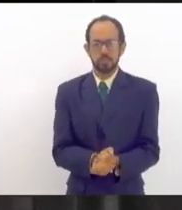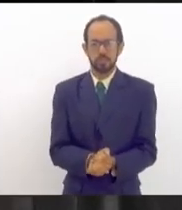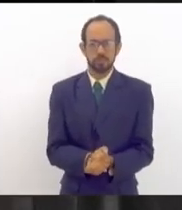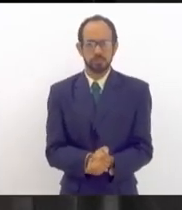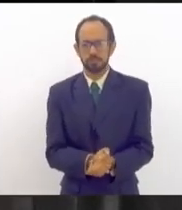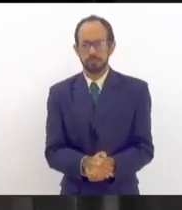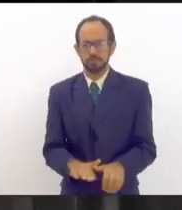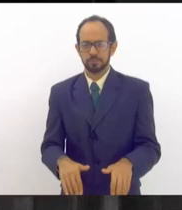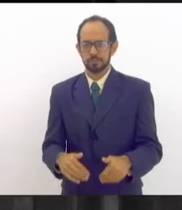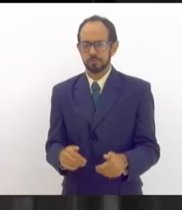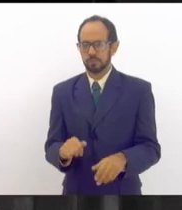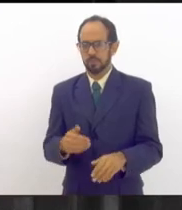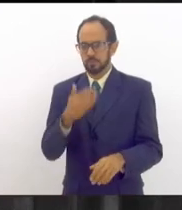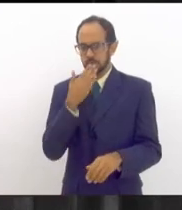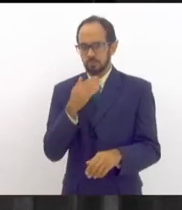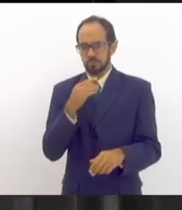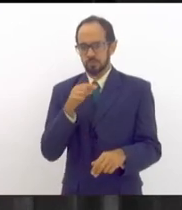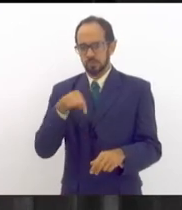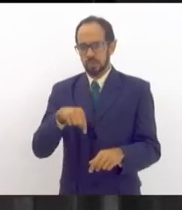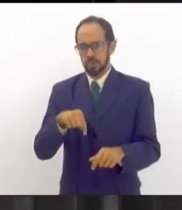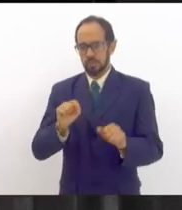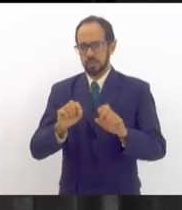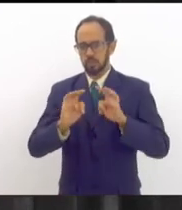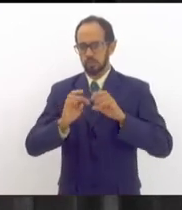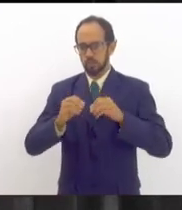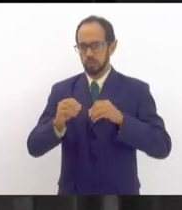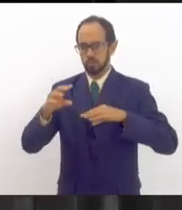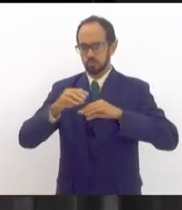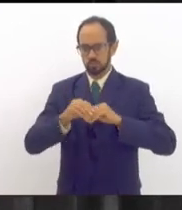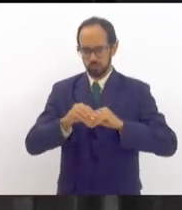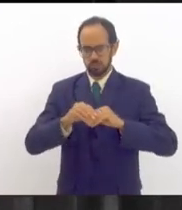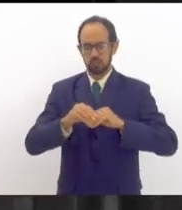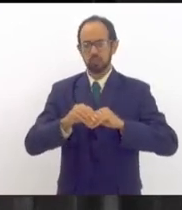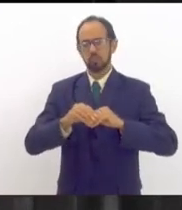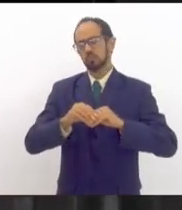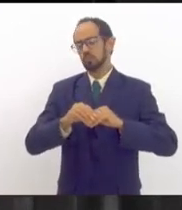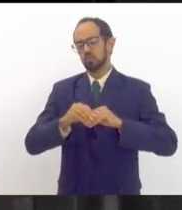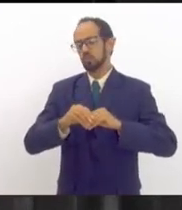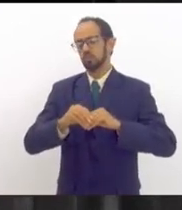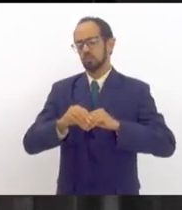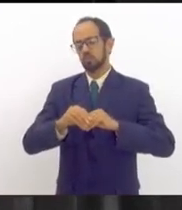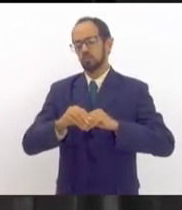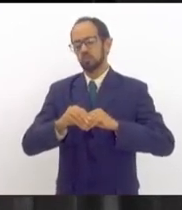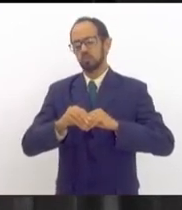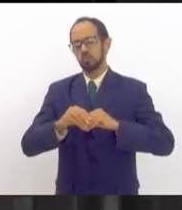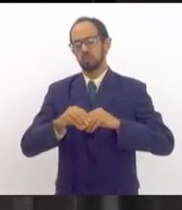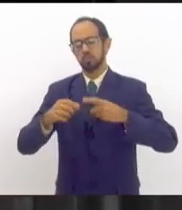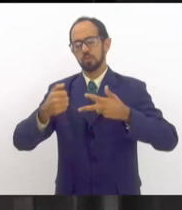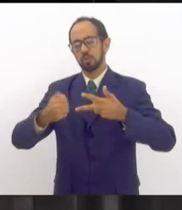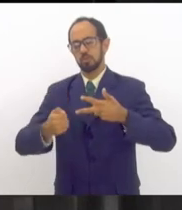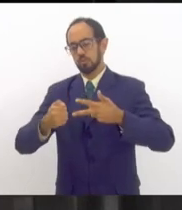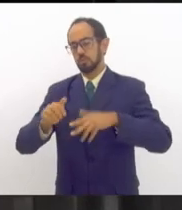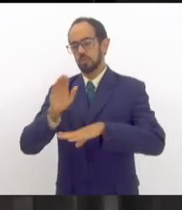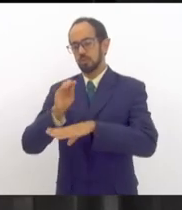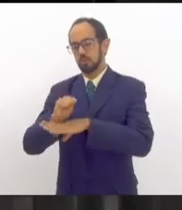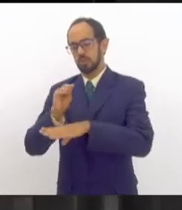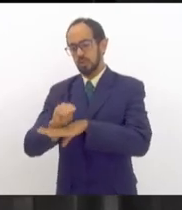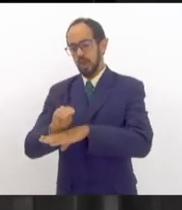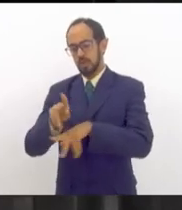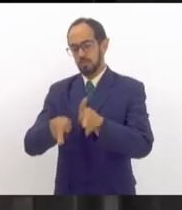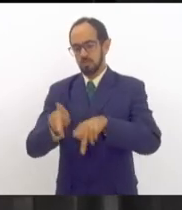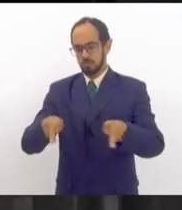todo né o reforço possível do poder público para cuidar do povo de São Gonçalo a gente sabe que